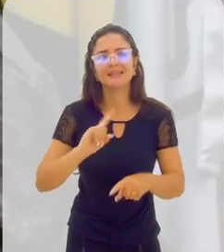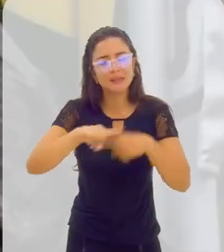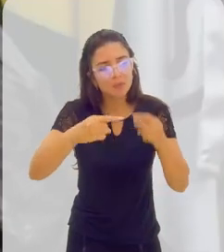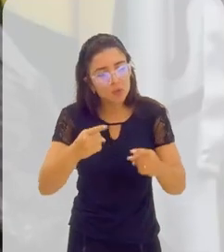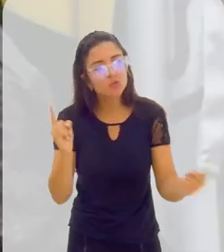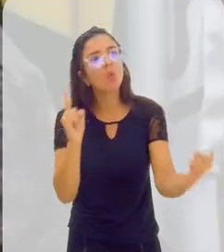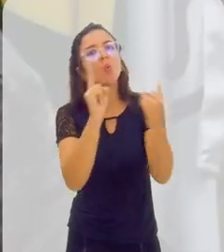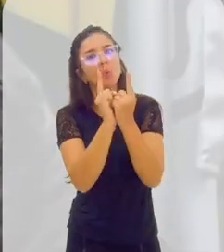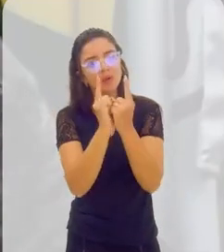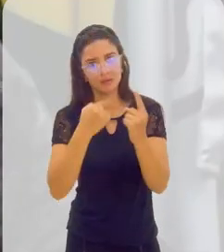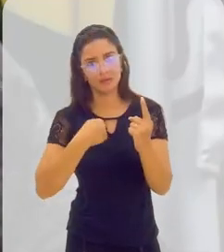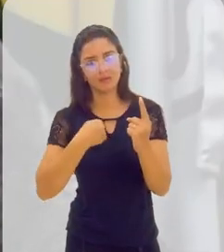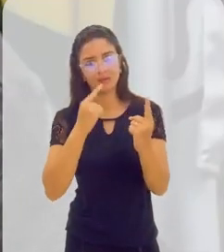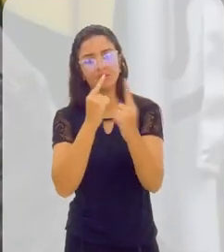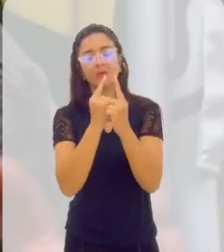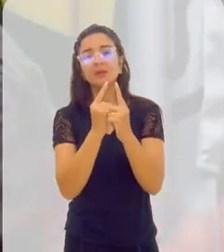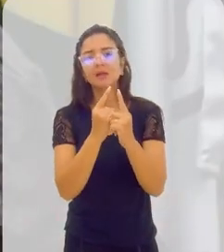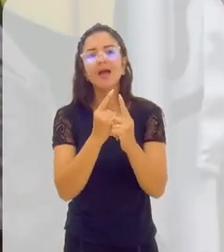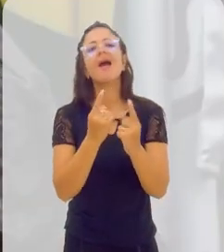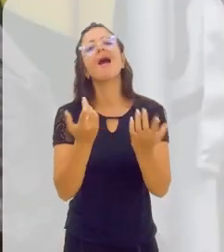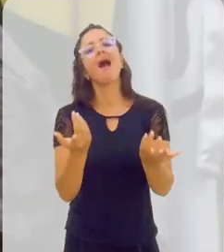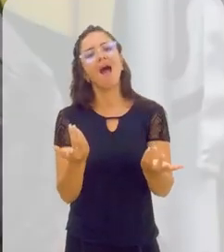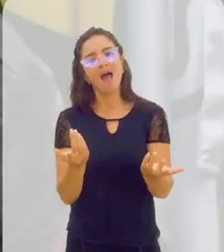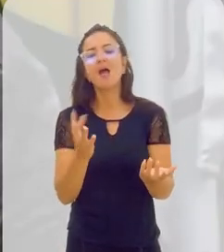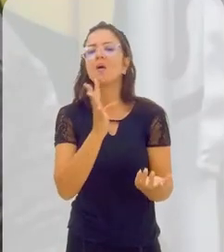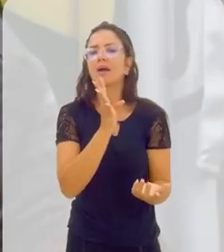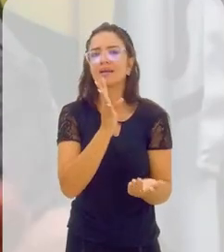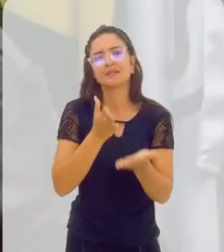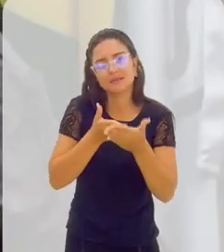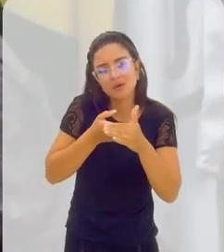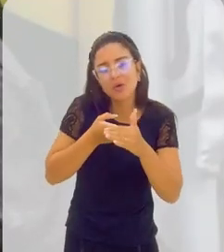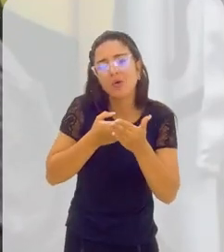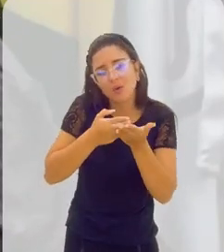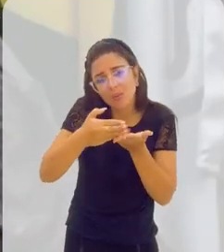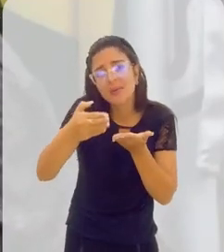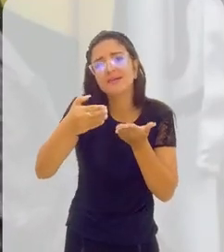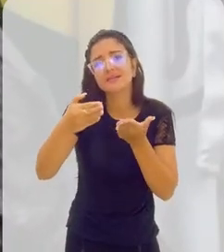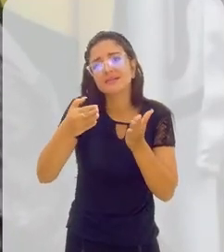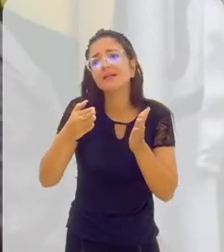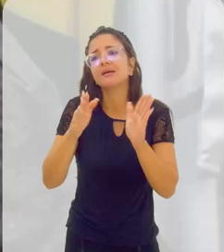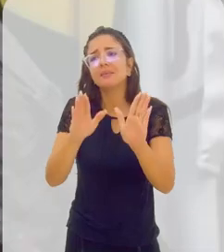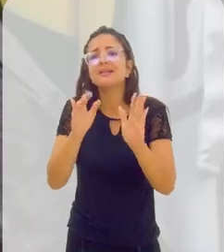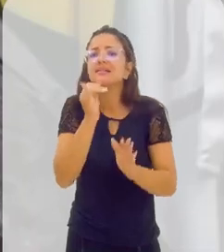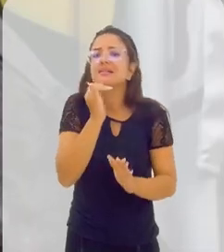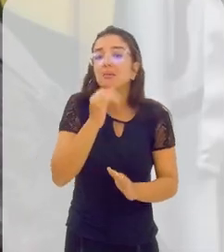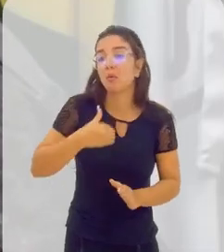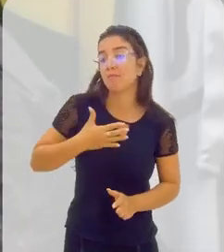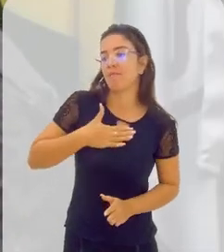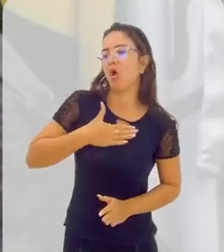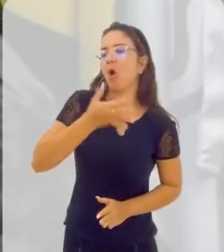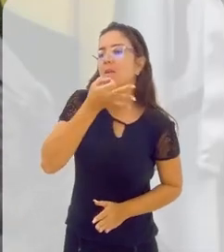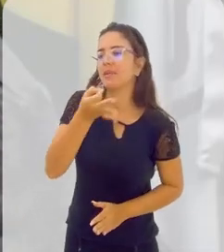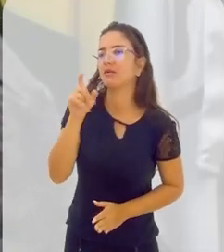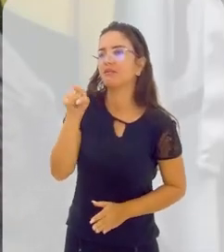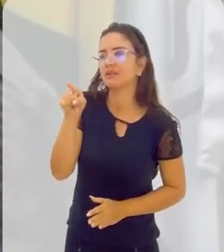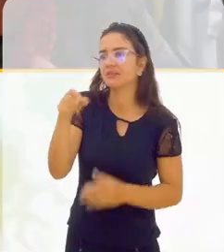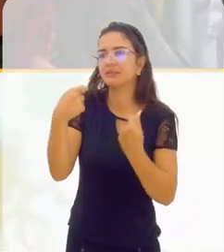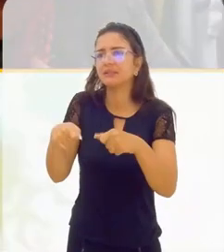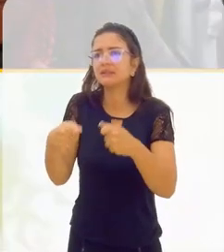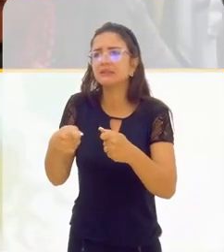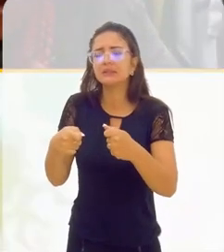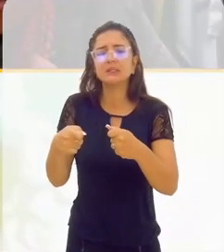ele tem um médico que ele confia que fica perto da casa dele vai ouvir a tua opinião não precisa fazer o que eu acho